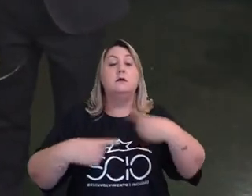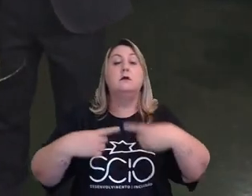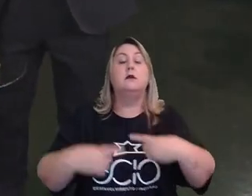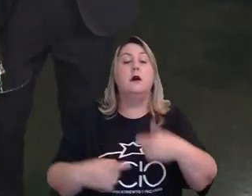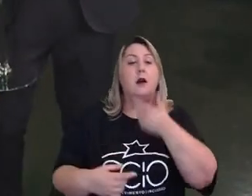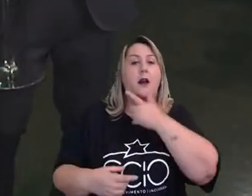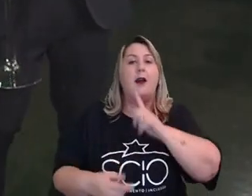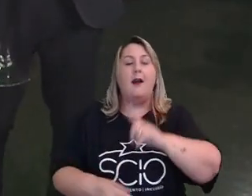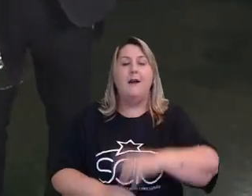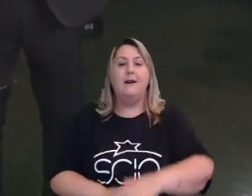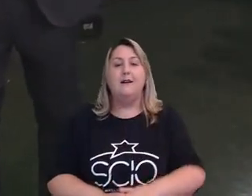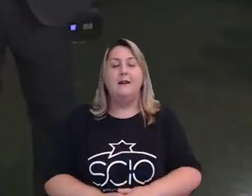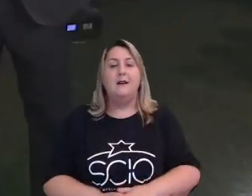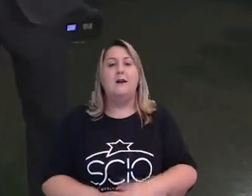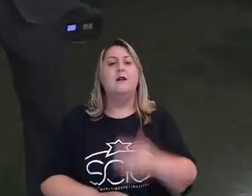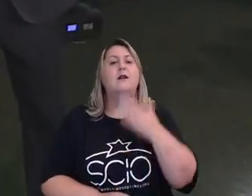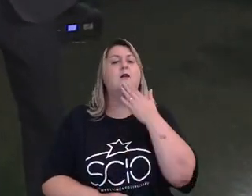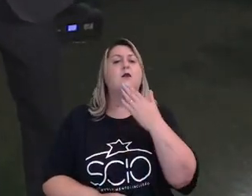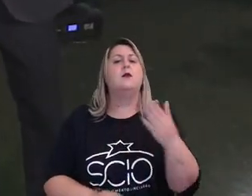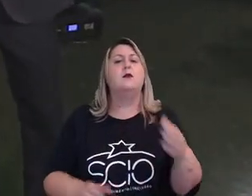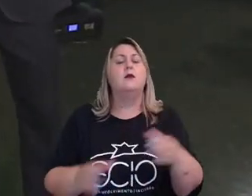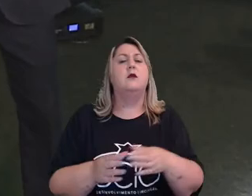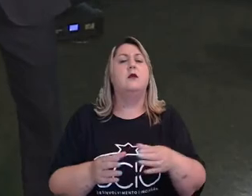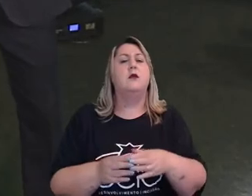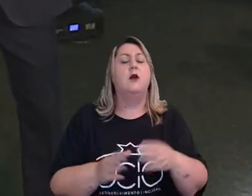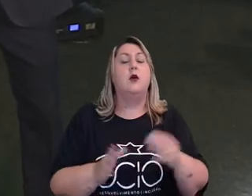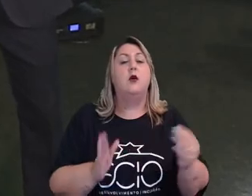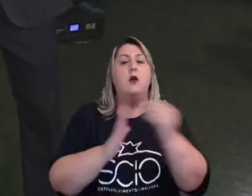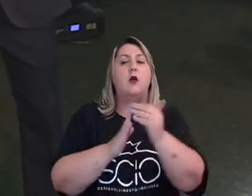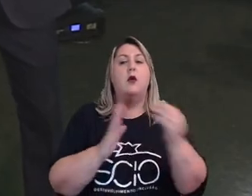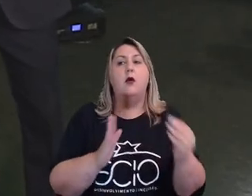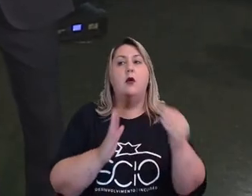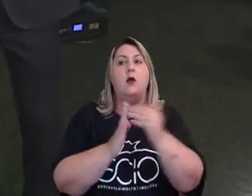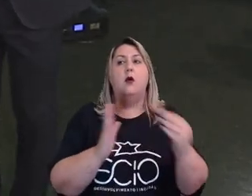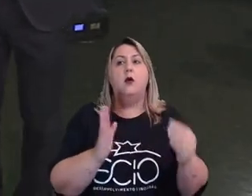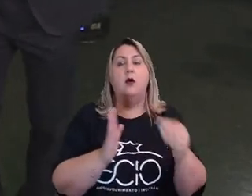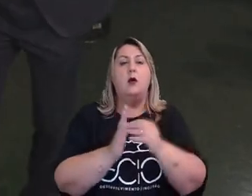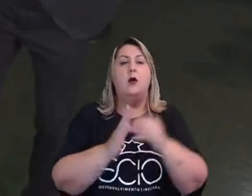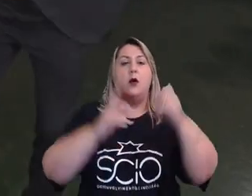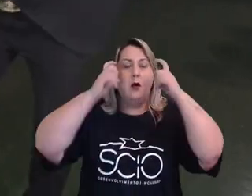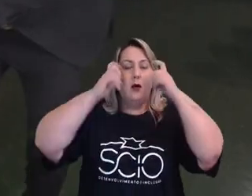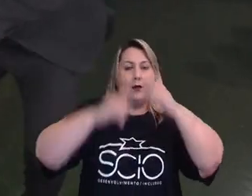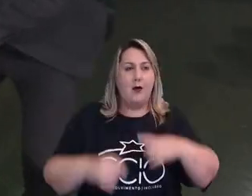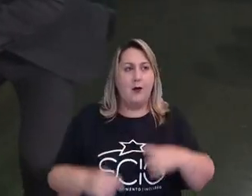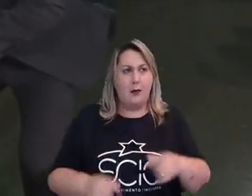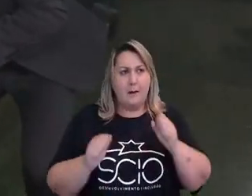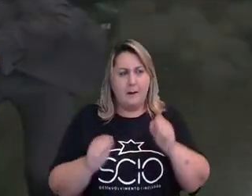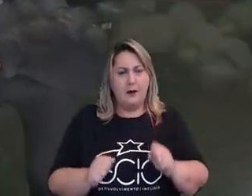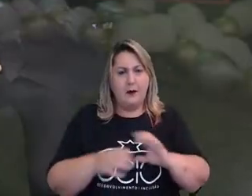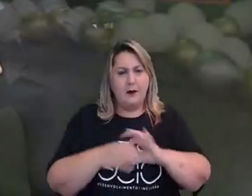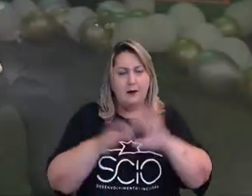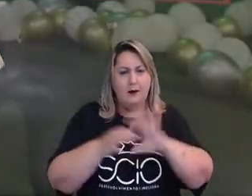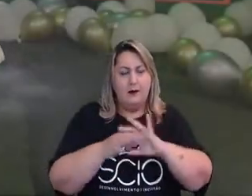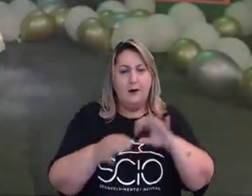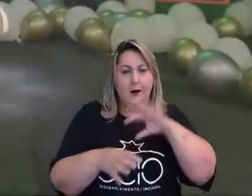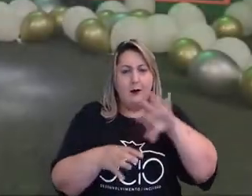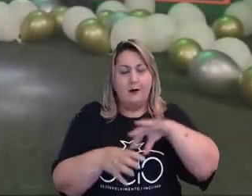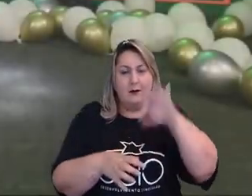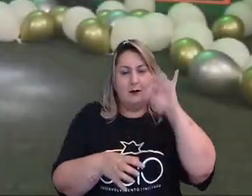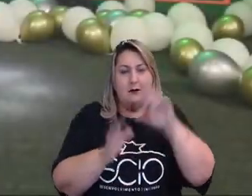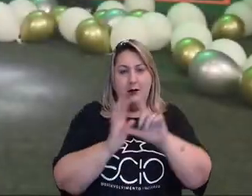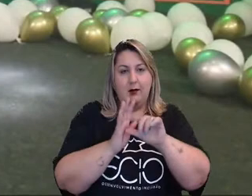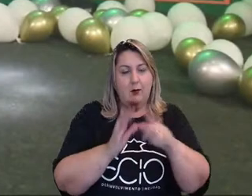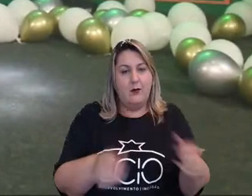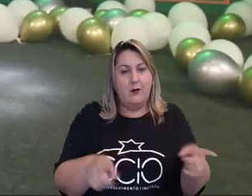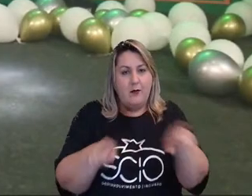na mão aqui. E eu vou pedir para minha equipe colocar as fotos na tela. Vamos dar uma olhada nessas fotos aí. Deixa eu deixar os nossos sorteios, que daqui a